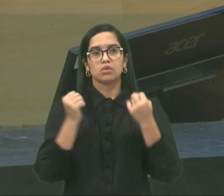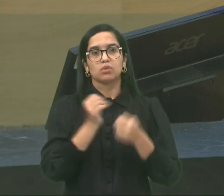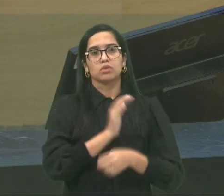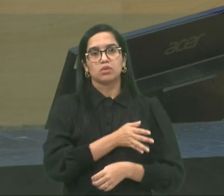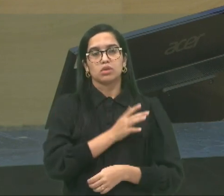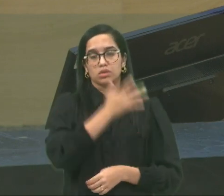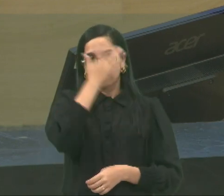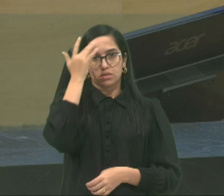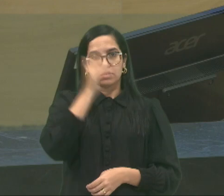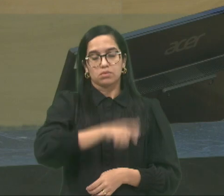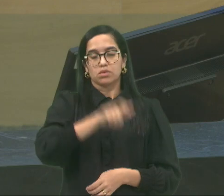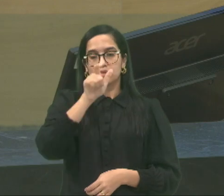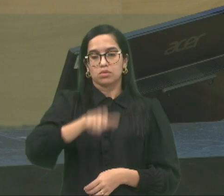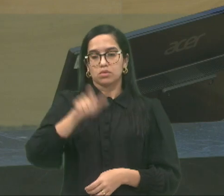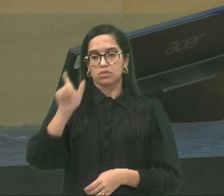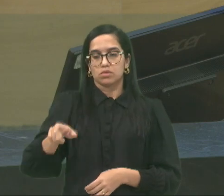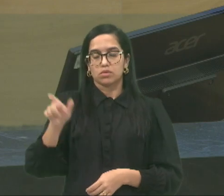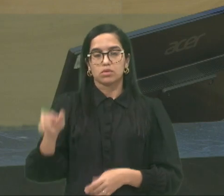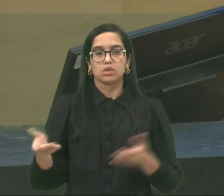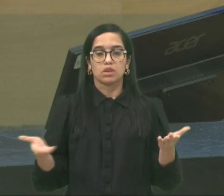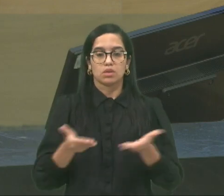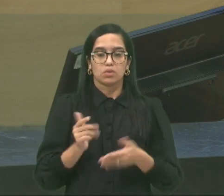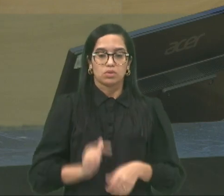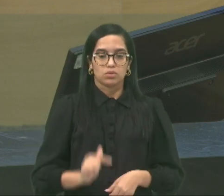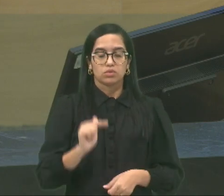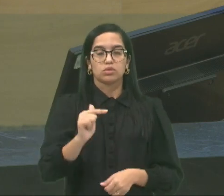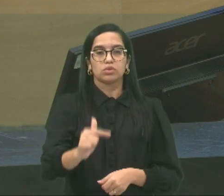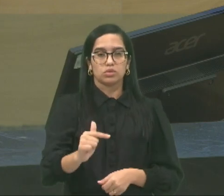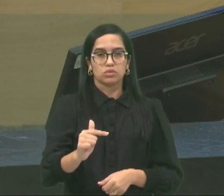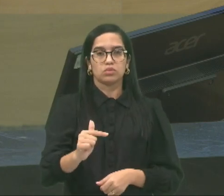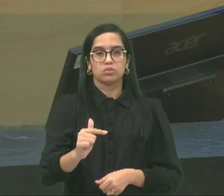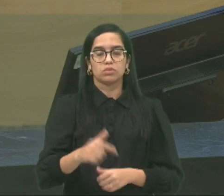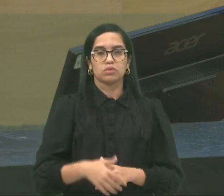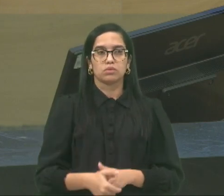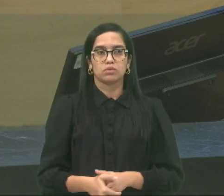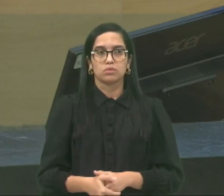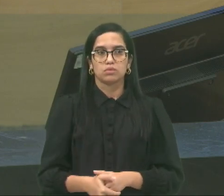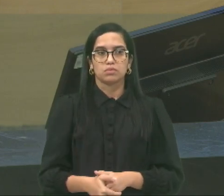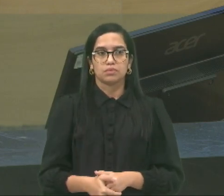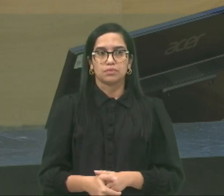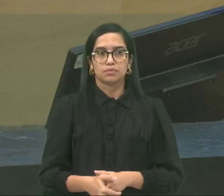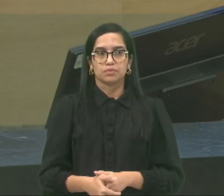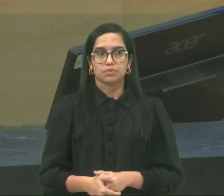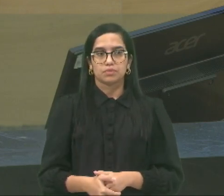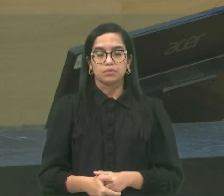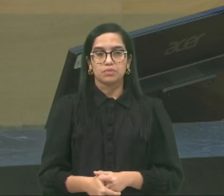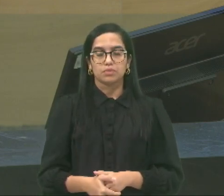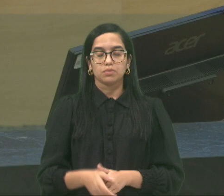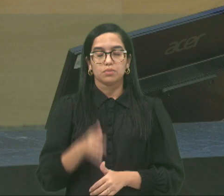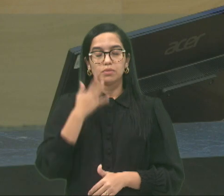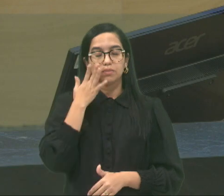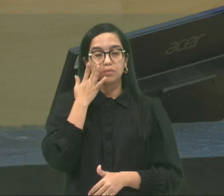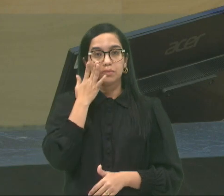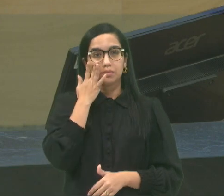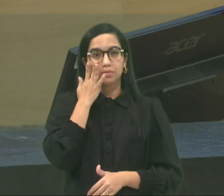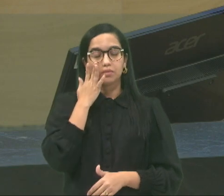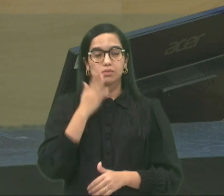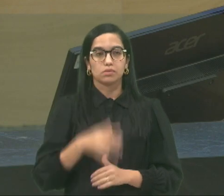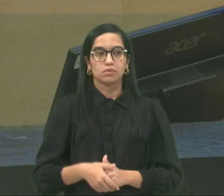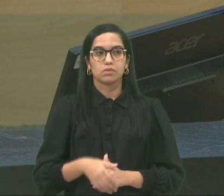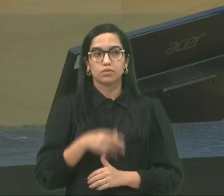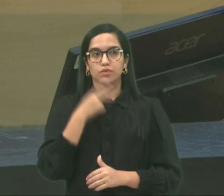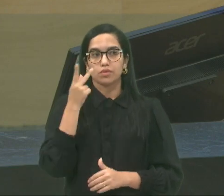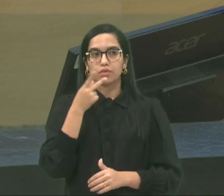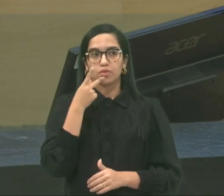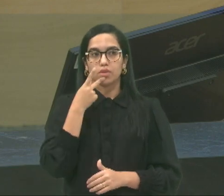pessoas. Mas aqui, dando continuidade a este momento de muita alegria, e aqui eu vou falar um pouco